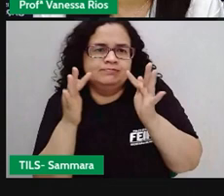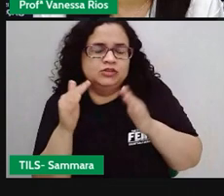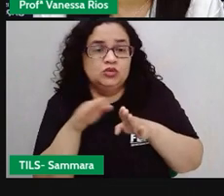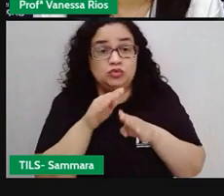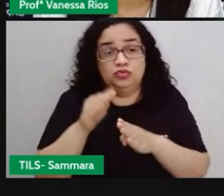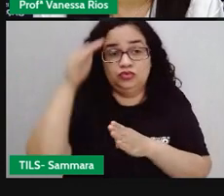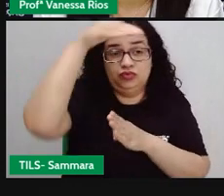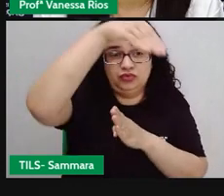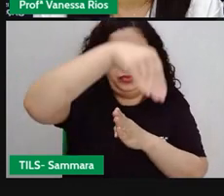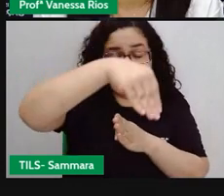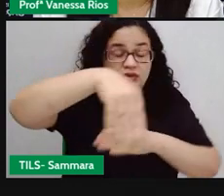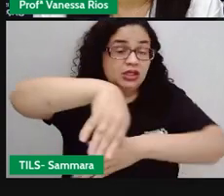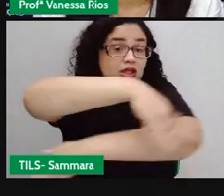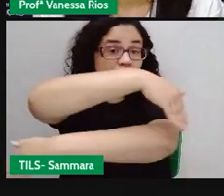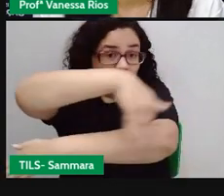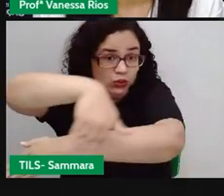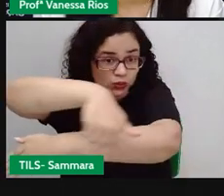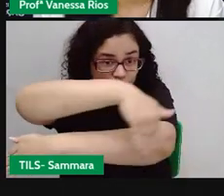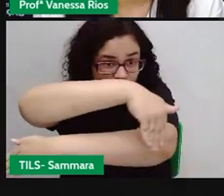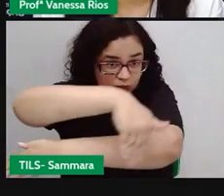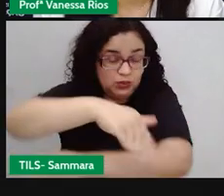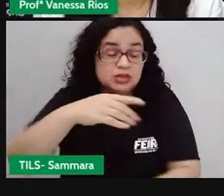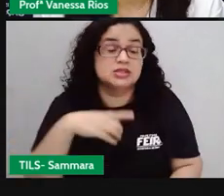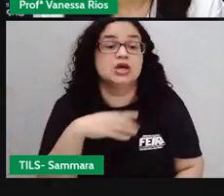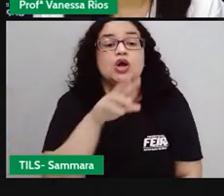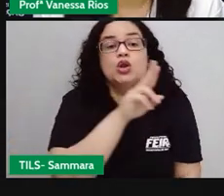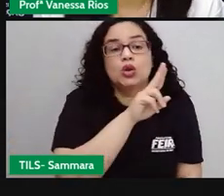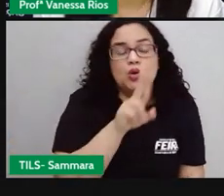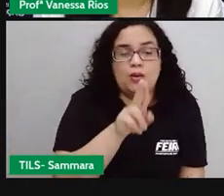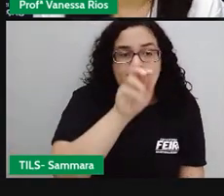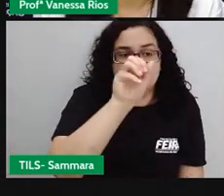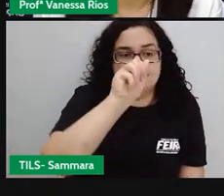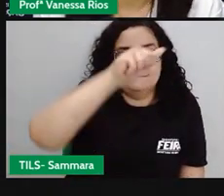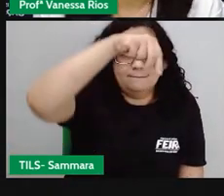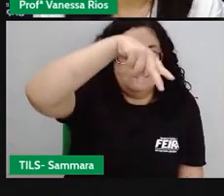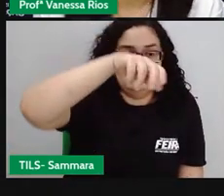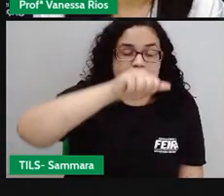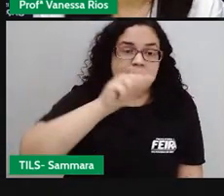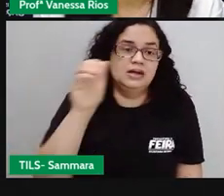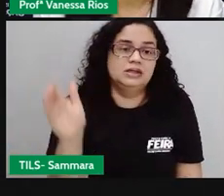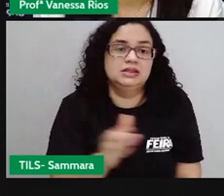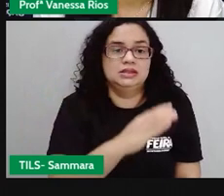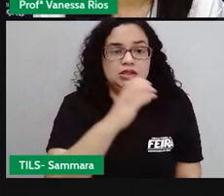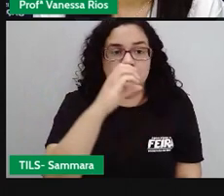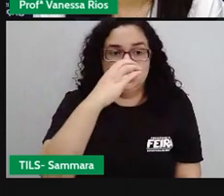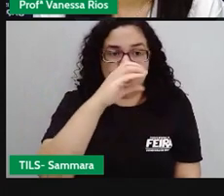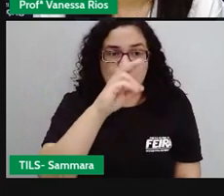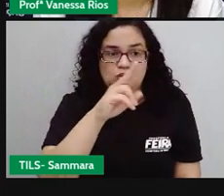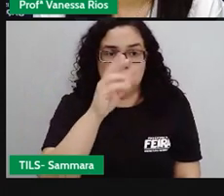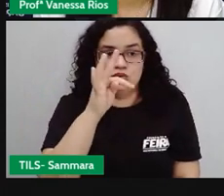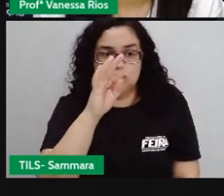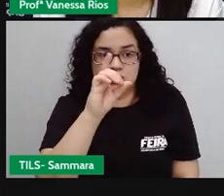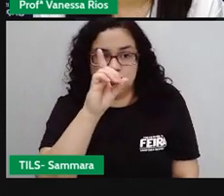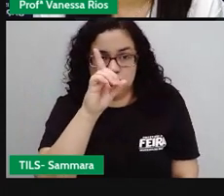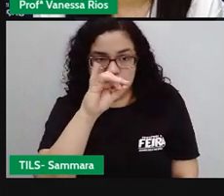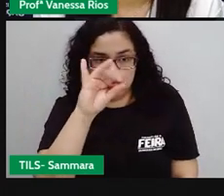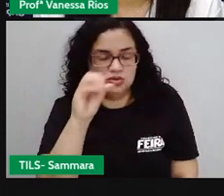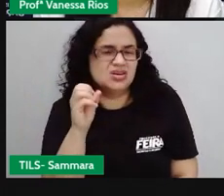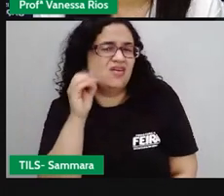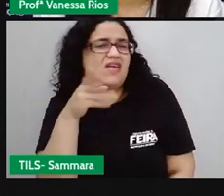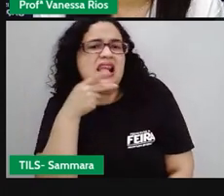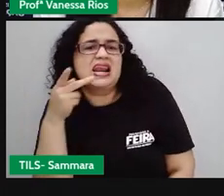no fim de nossa rua. Seu nome, Ana Custódio. Mas nós só há de